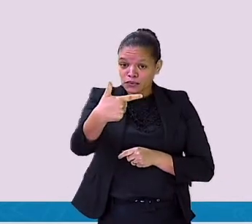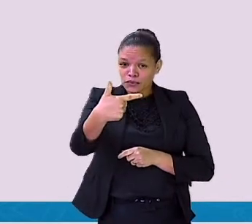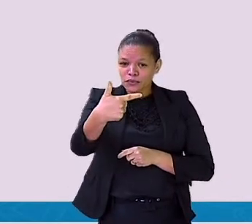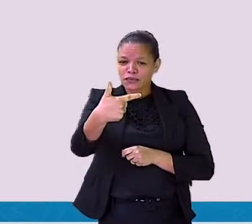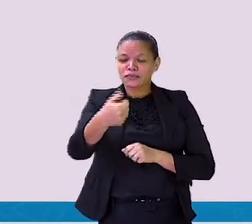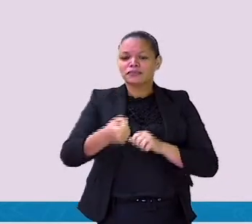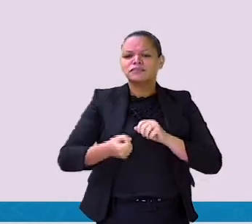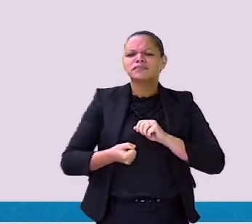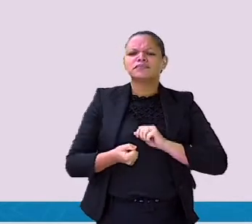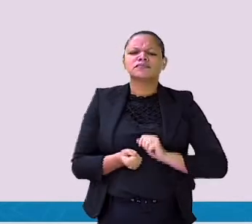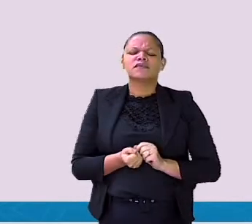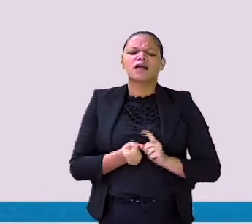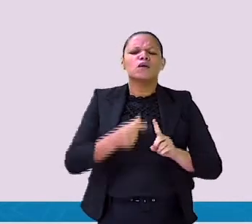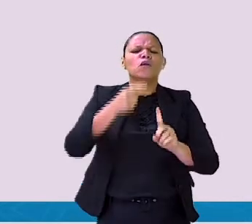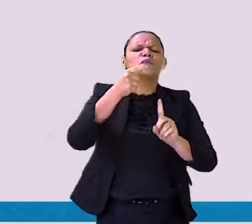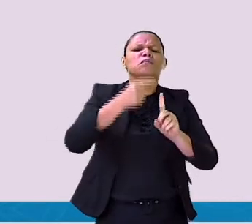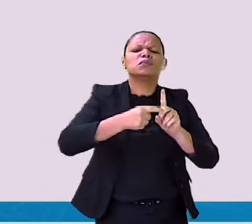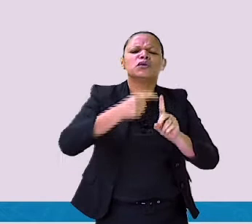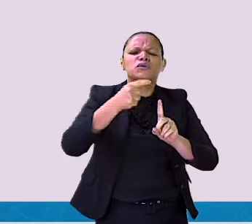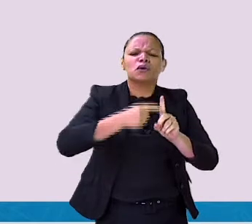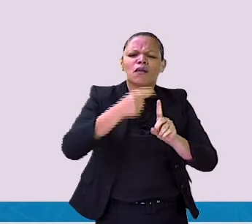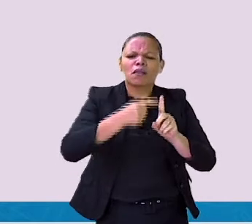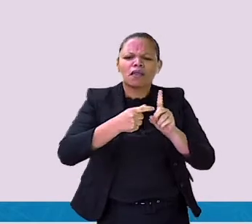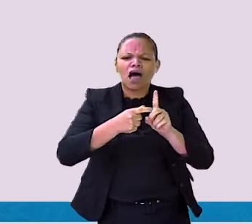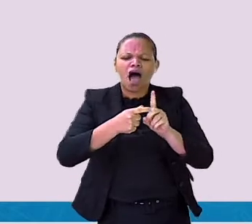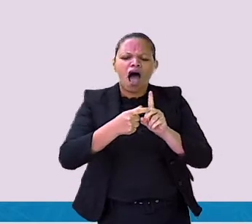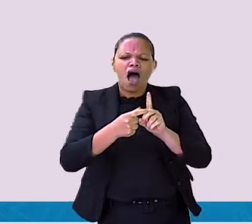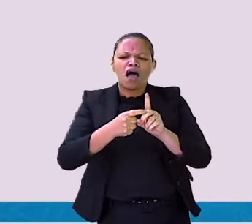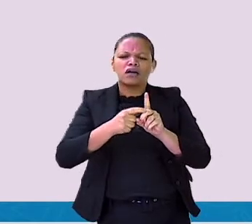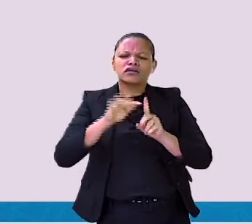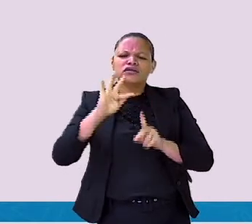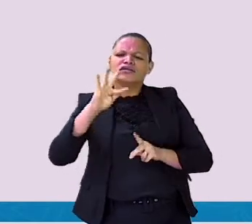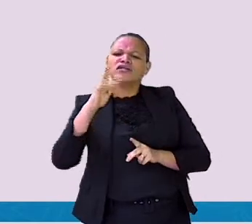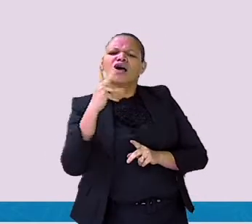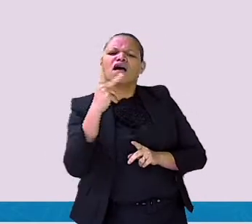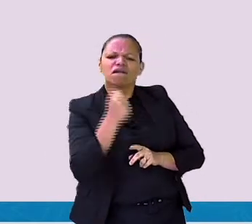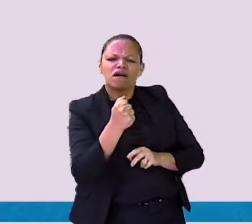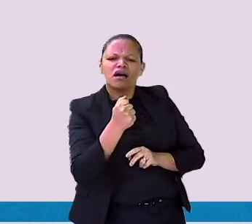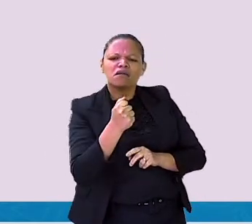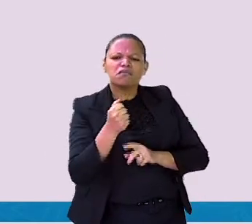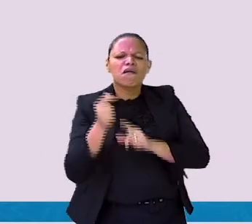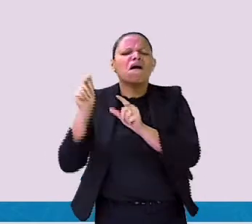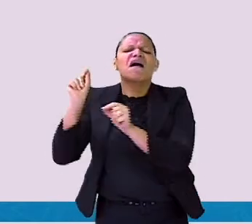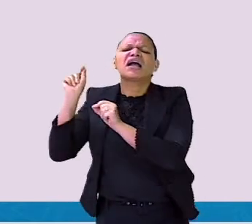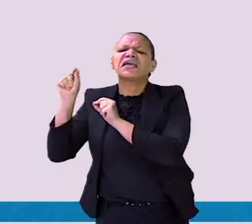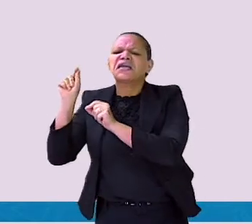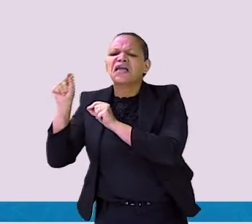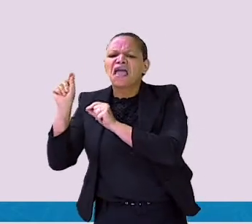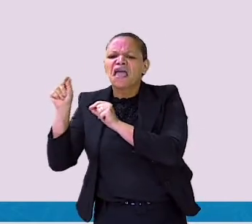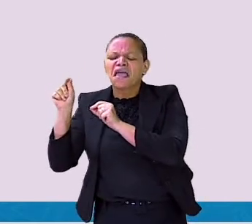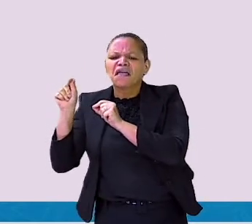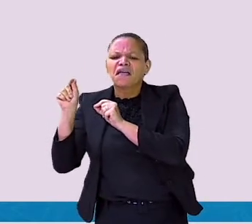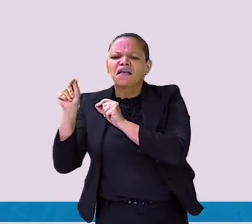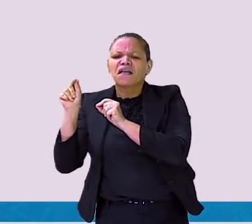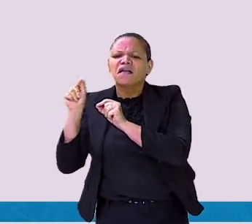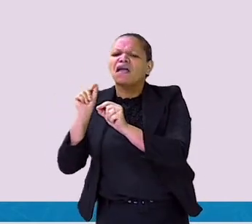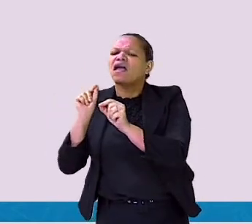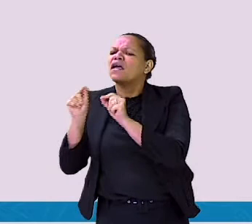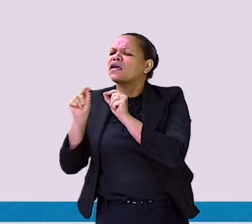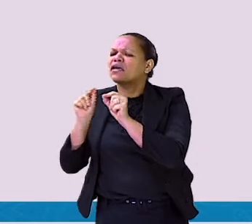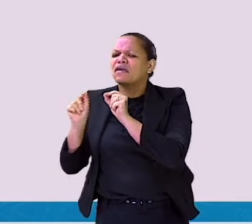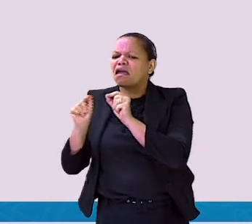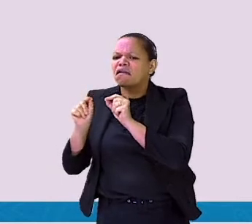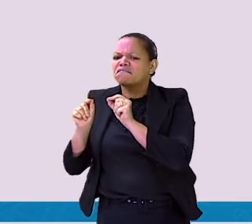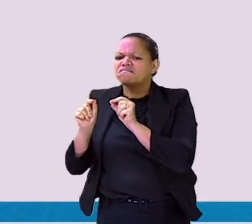Quem são os personagens que participaram do texto? Lá na nossa fábula apareceram